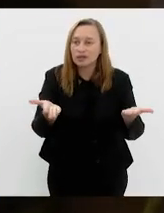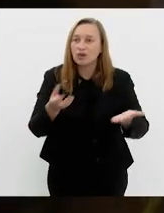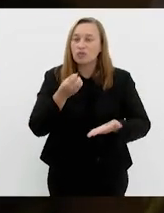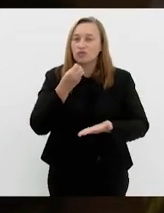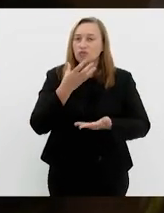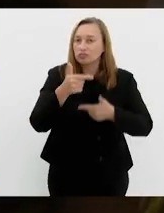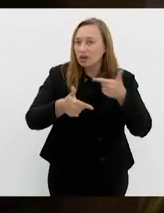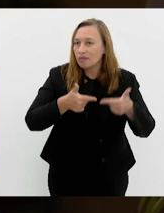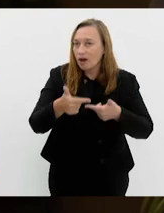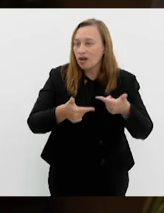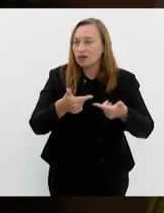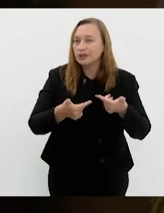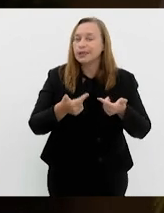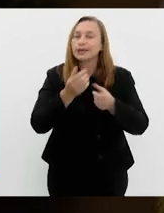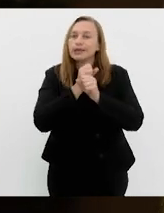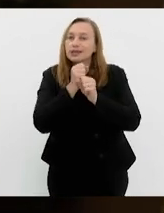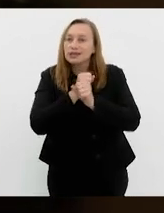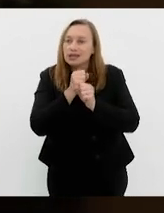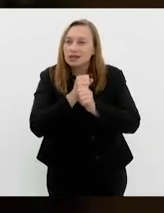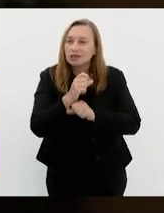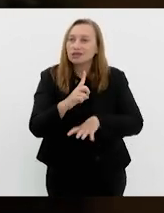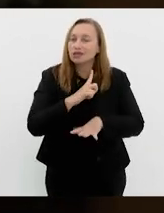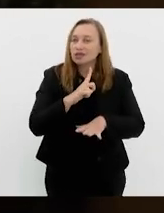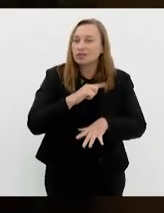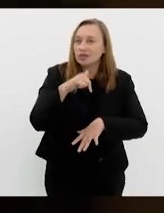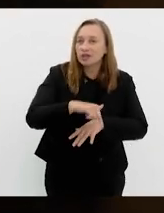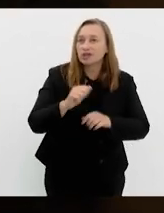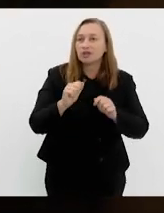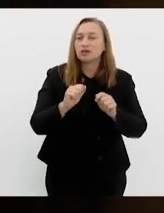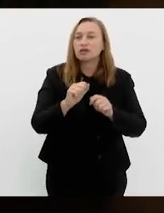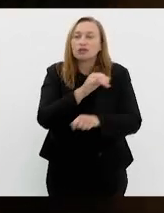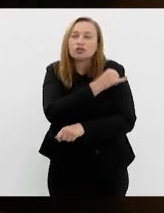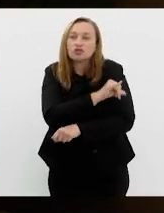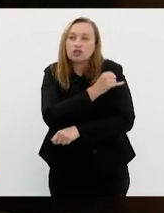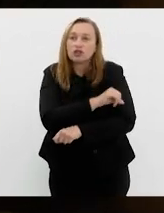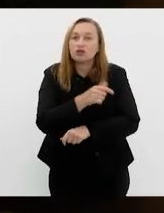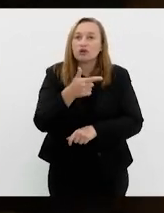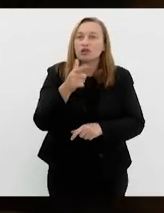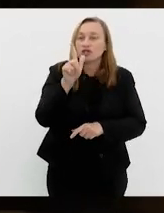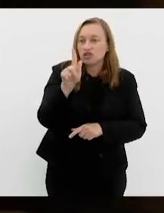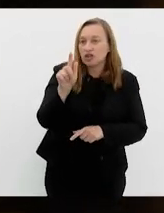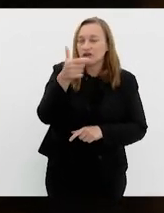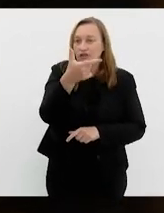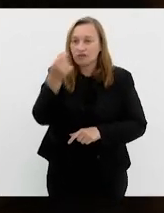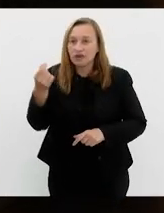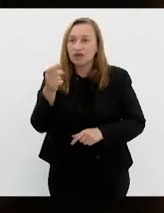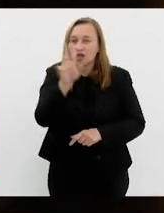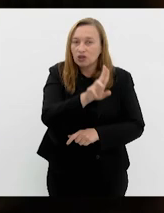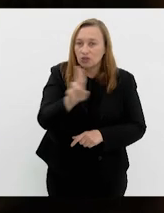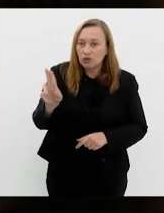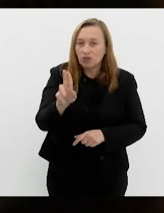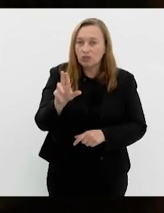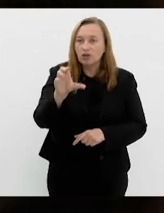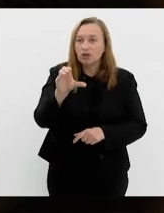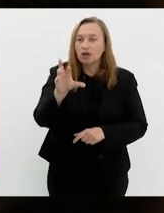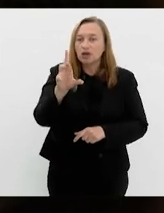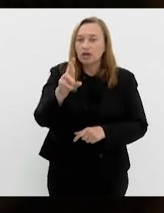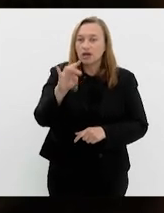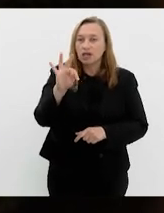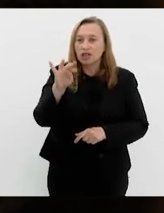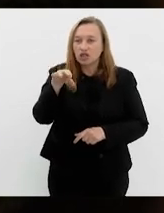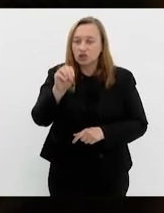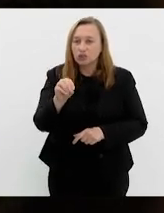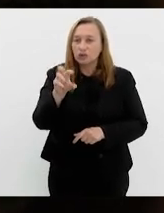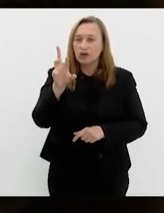nesse esse ano em que nós temos aqui no Rio de Janeiro G20 e que em nome do cristo redentor da igreja acompanharão